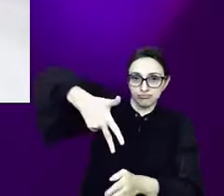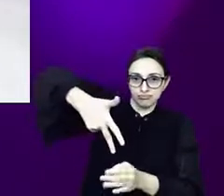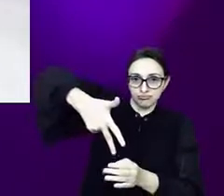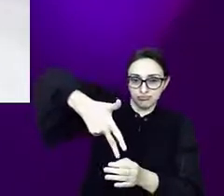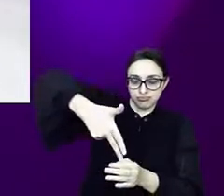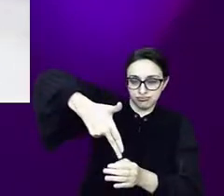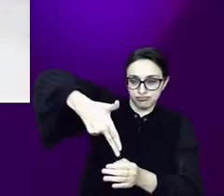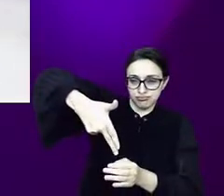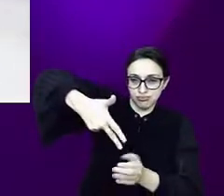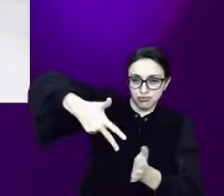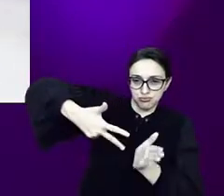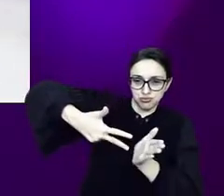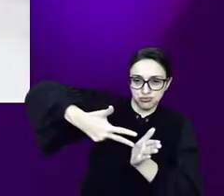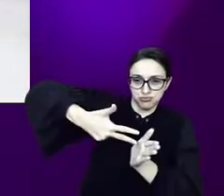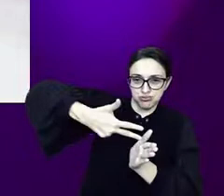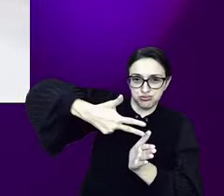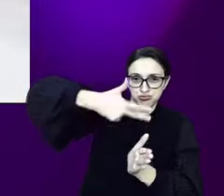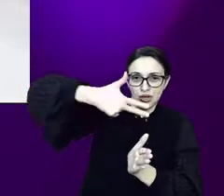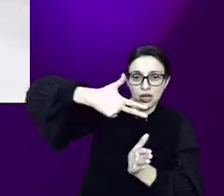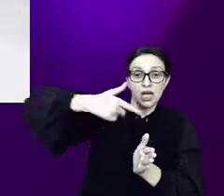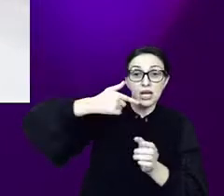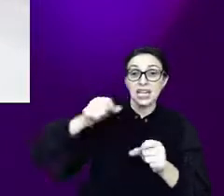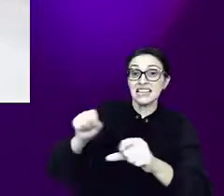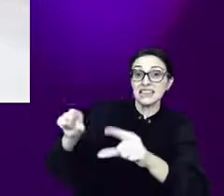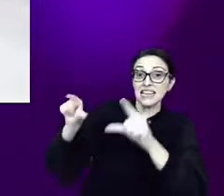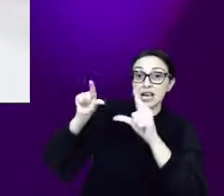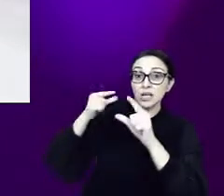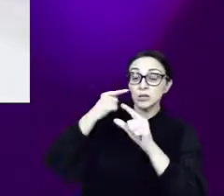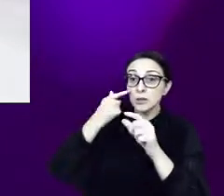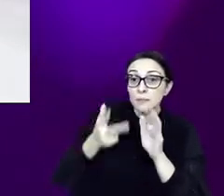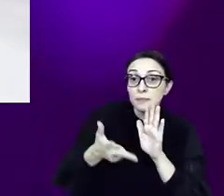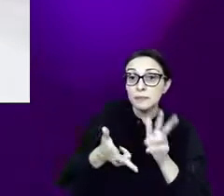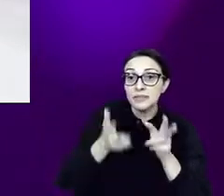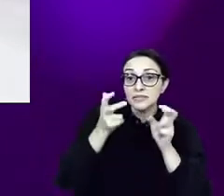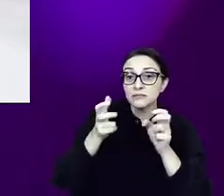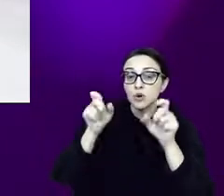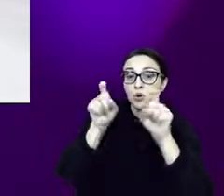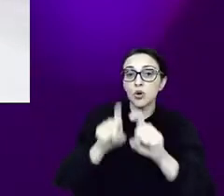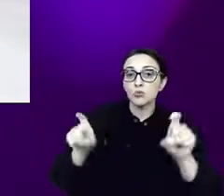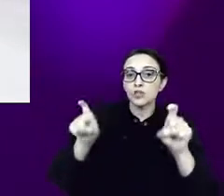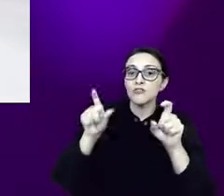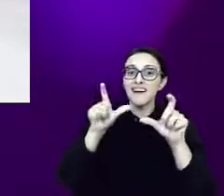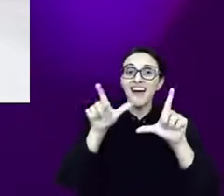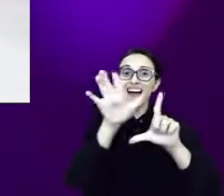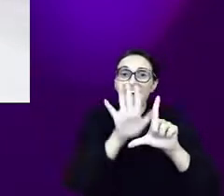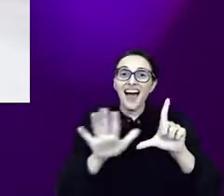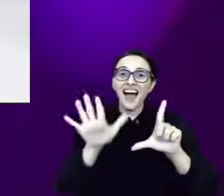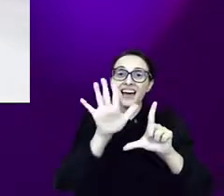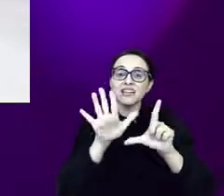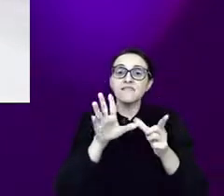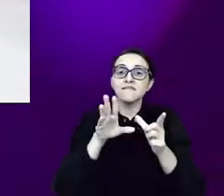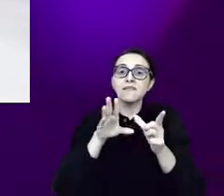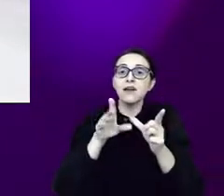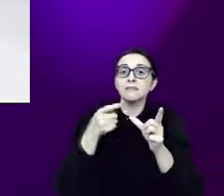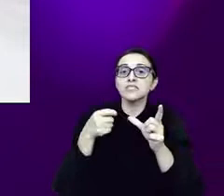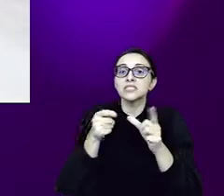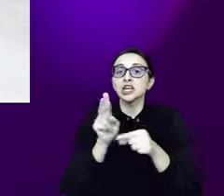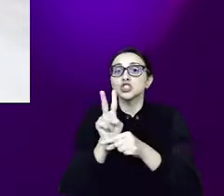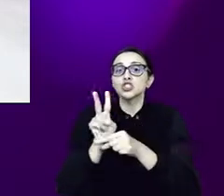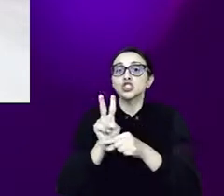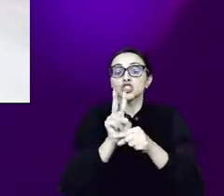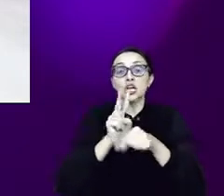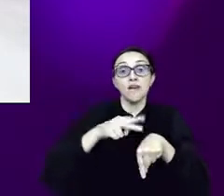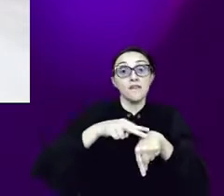aqui o paciente, na tela do computador, a gente verifica as áreas que ainda precisam ser fresadas. As áreas que estão em